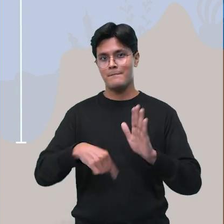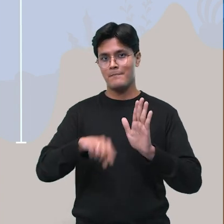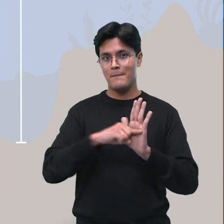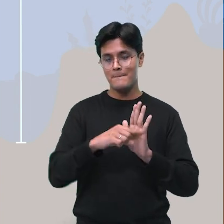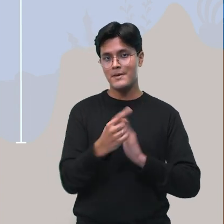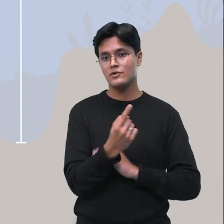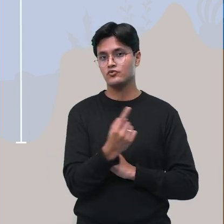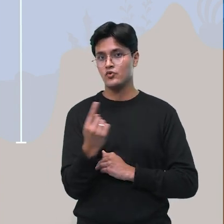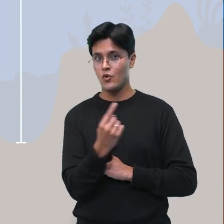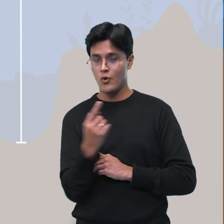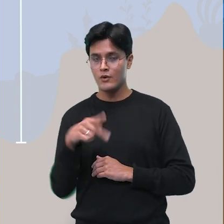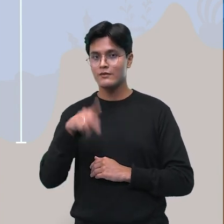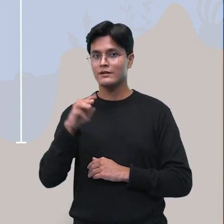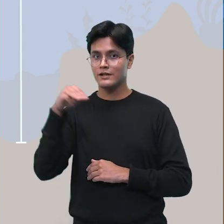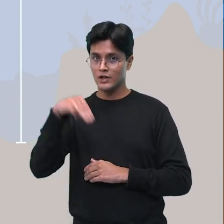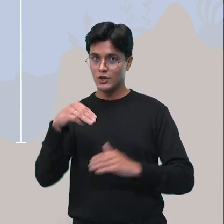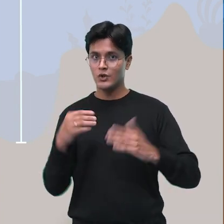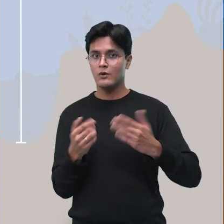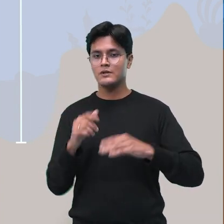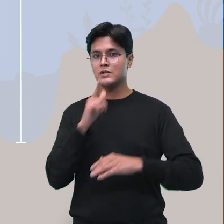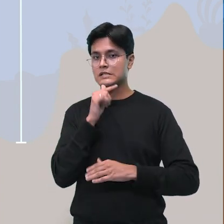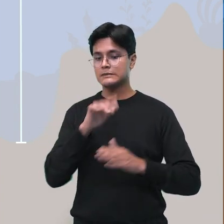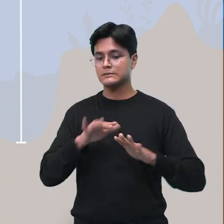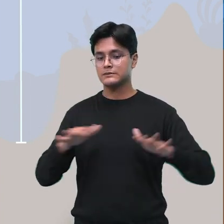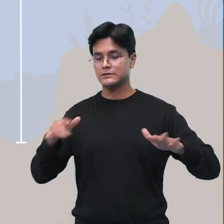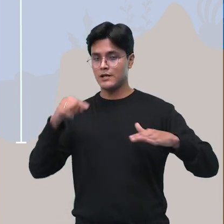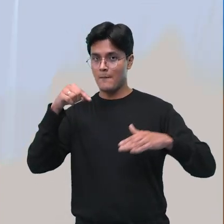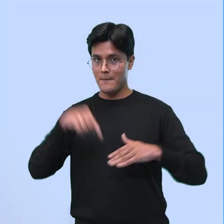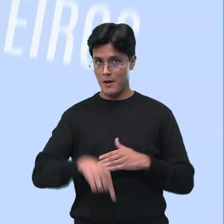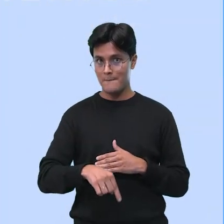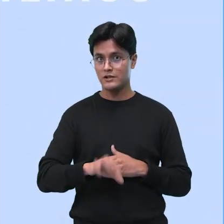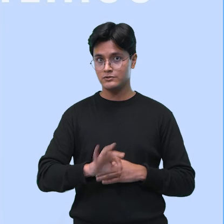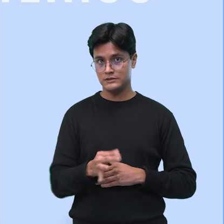mar, ou seja, altitude negativa.